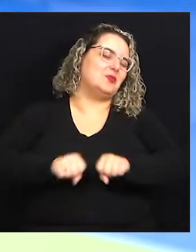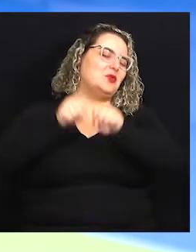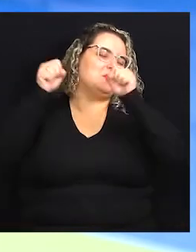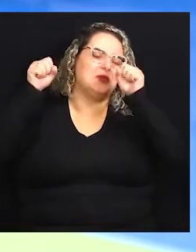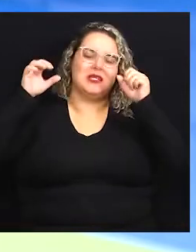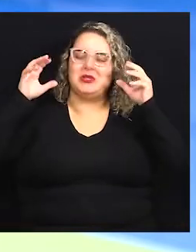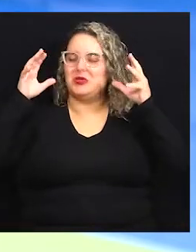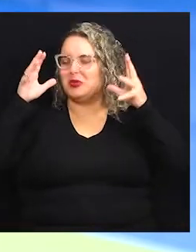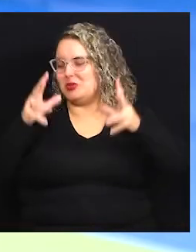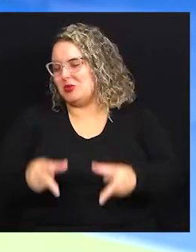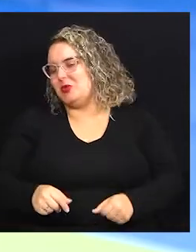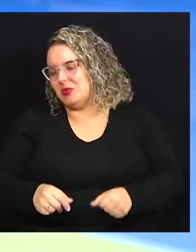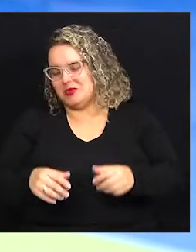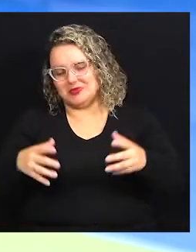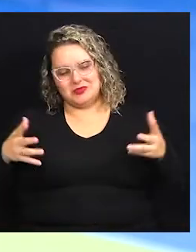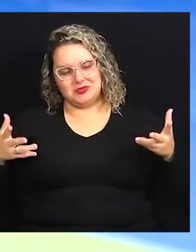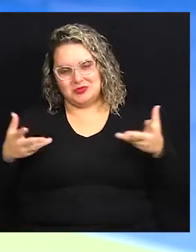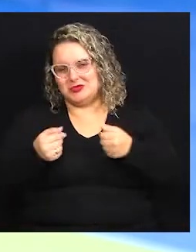geral, né, para todo mundo.